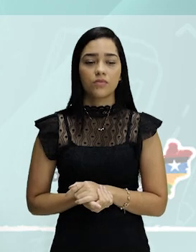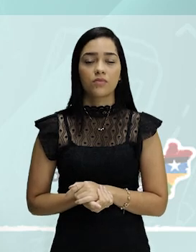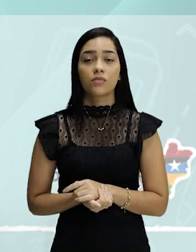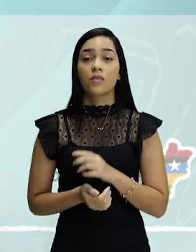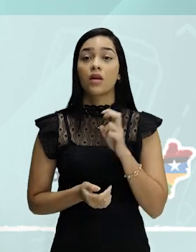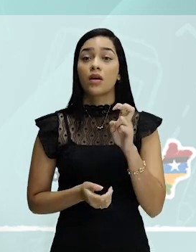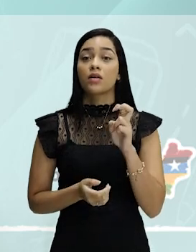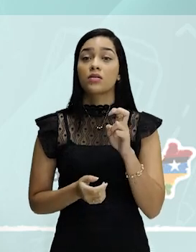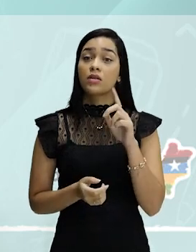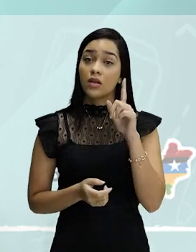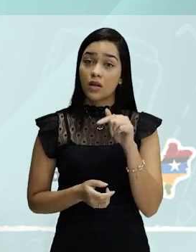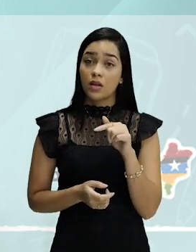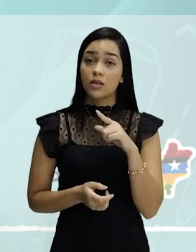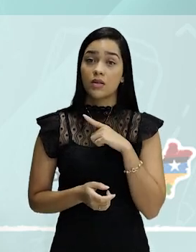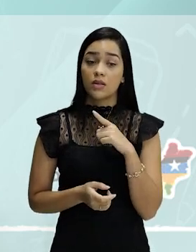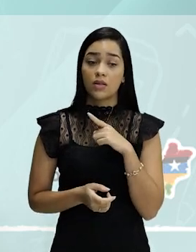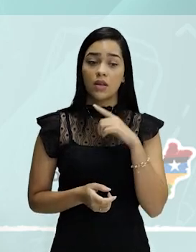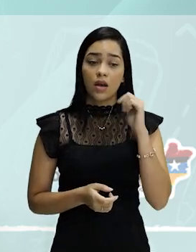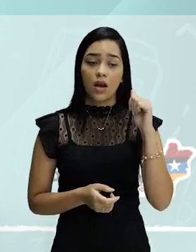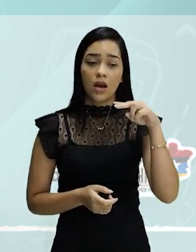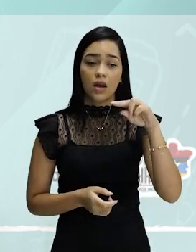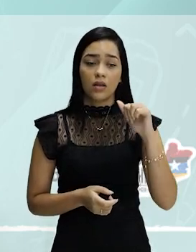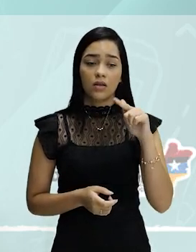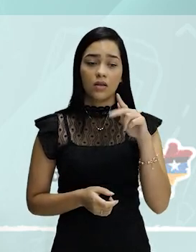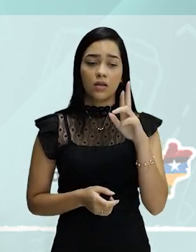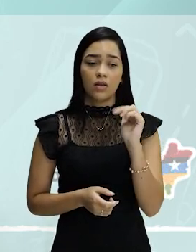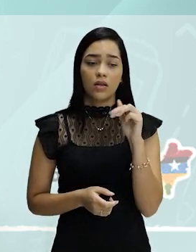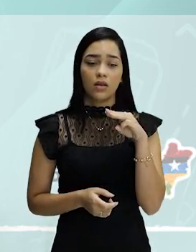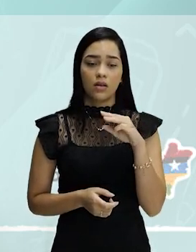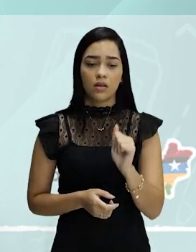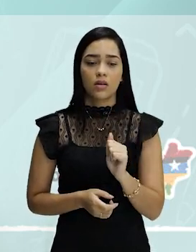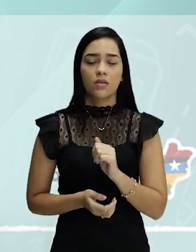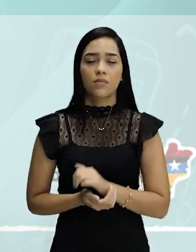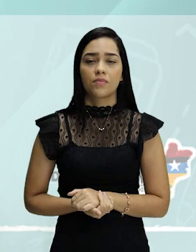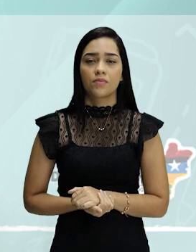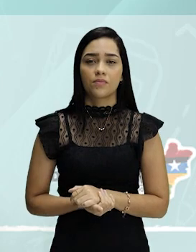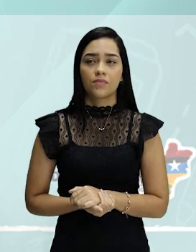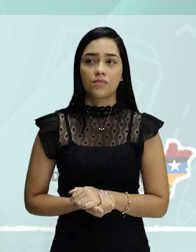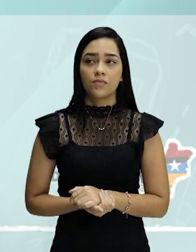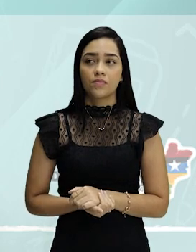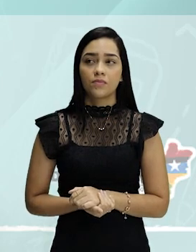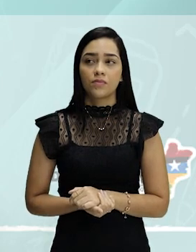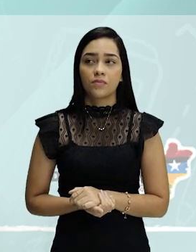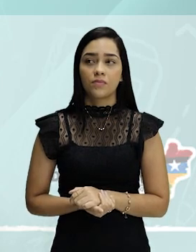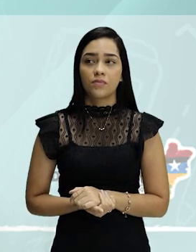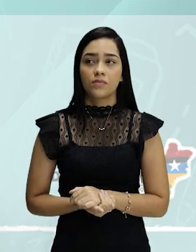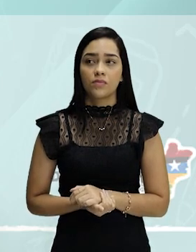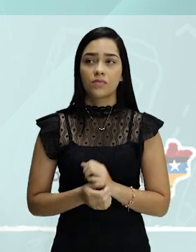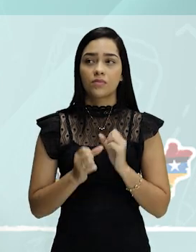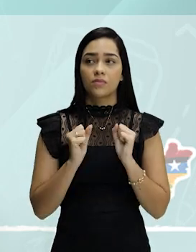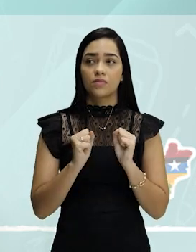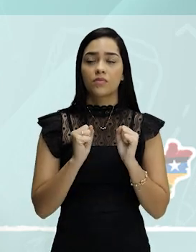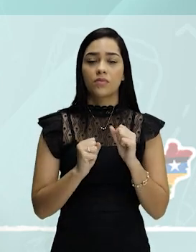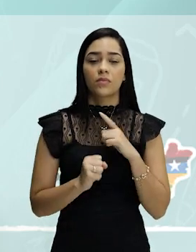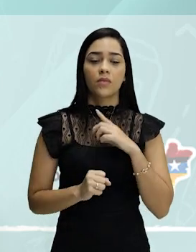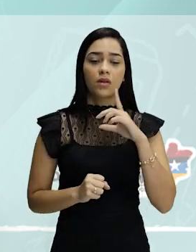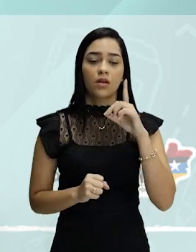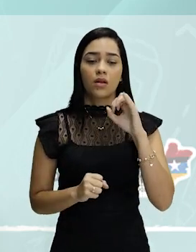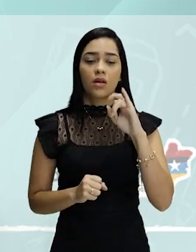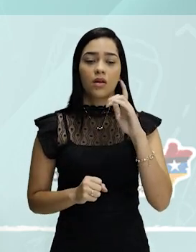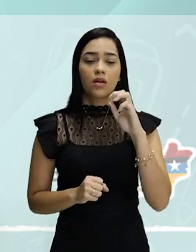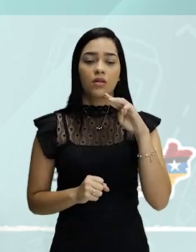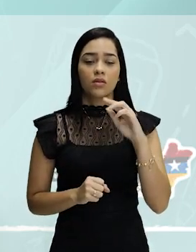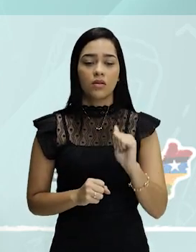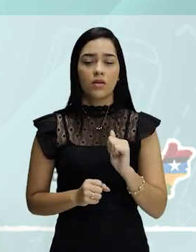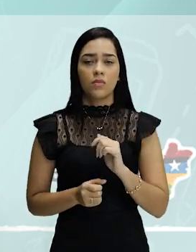Questão 5 é uma questão de anagrama, né? O número de anagramas quem pode formar com a palavra dilema.